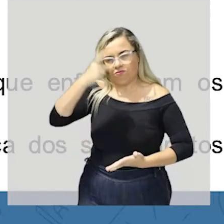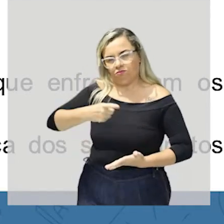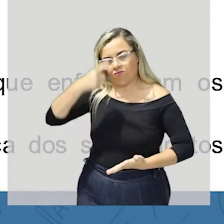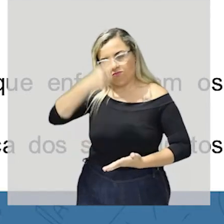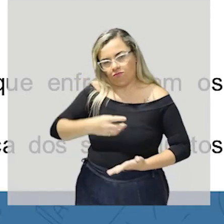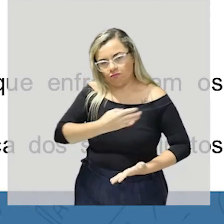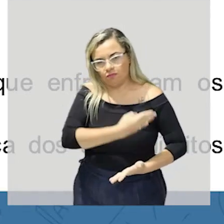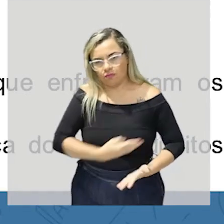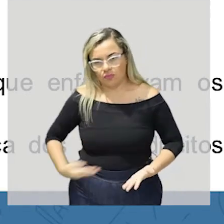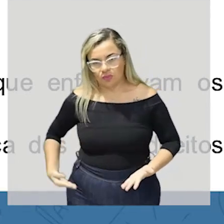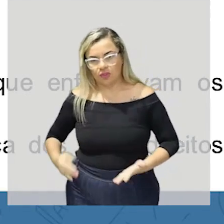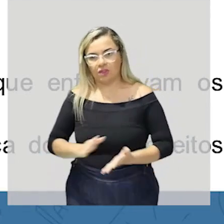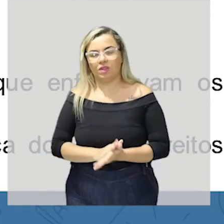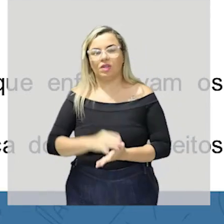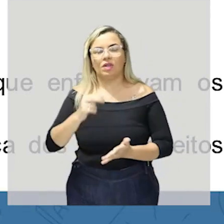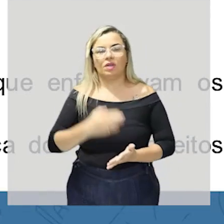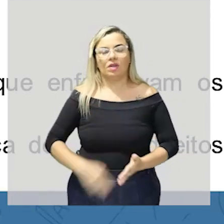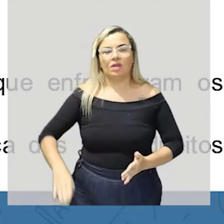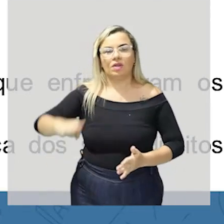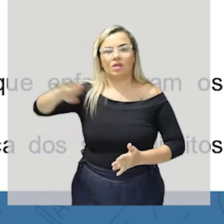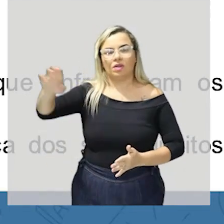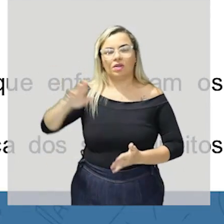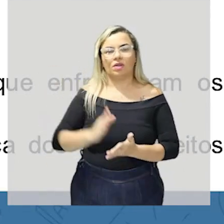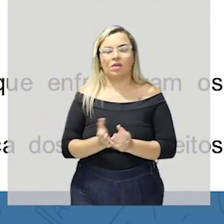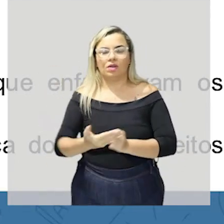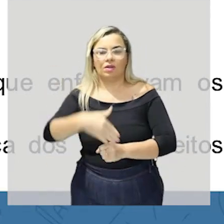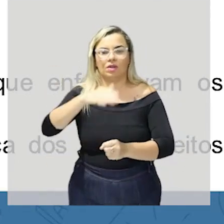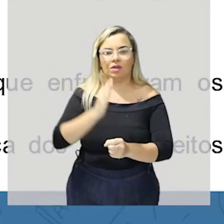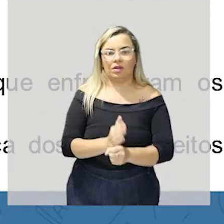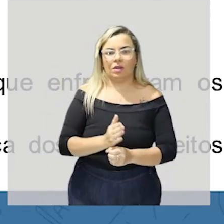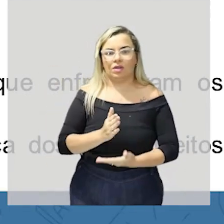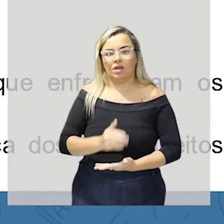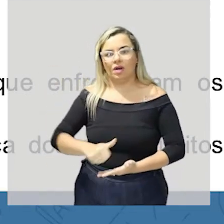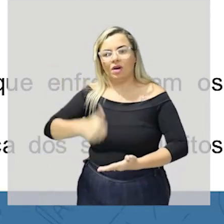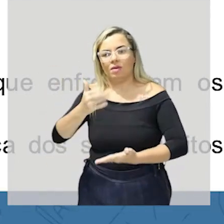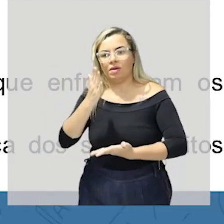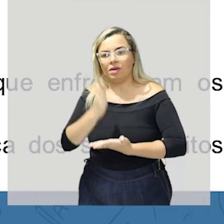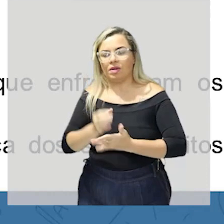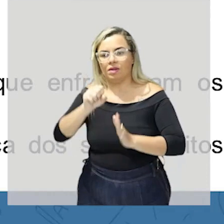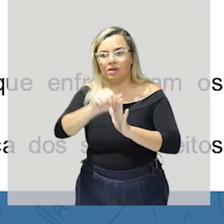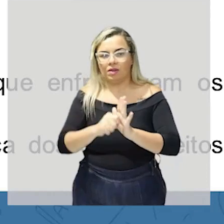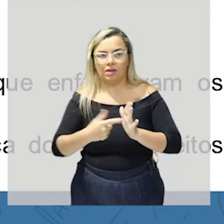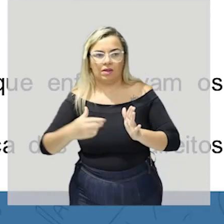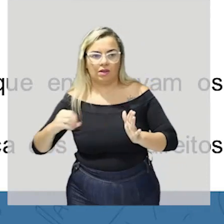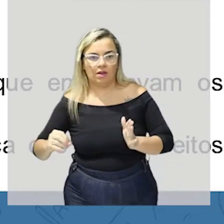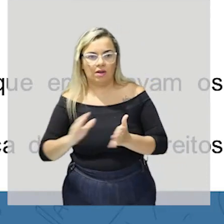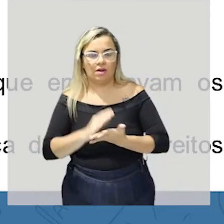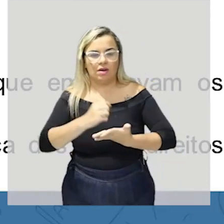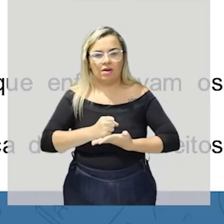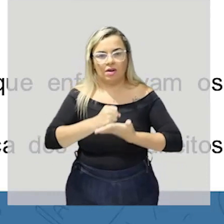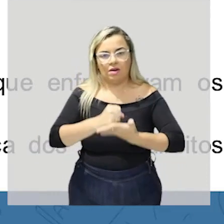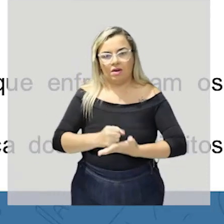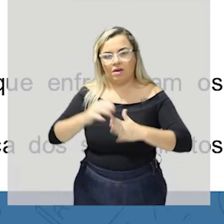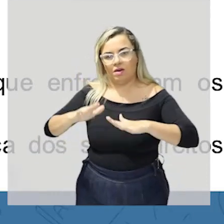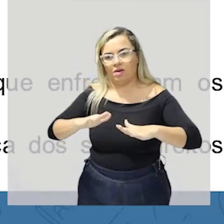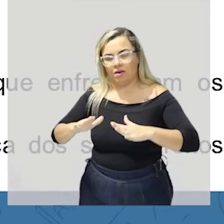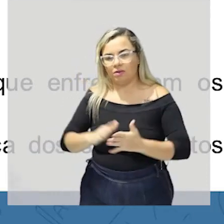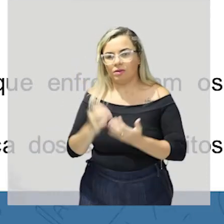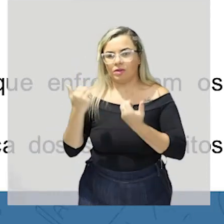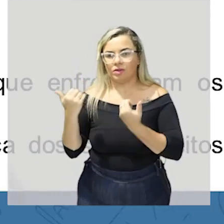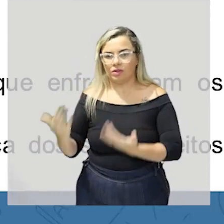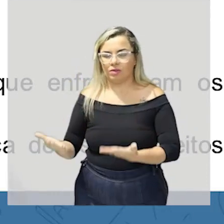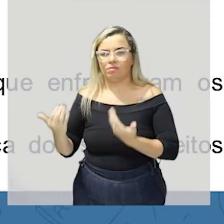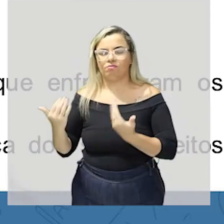aí o nazifascismo, da primeira metade do século XX, apoiaram-se fortemente na mobilização da juventude.